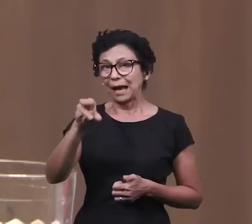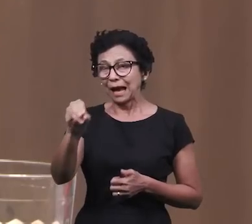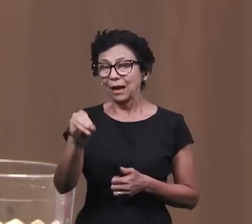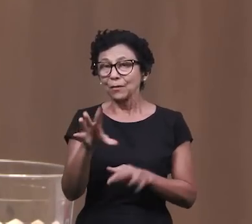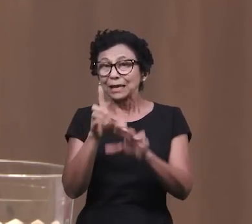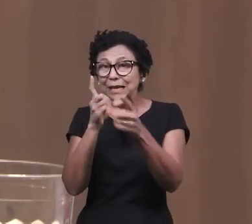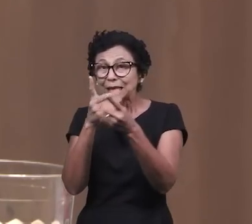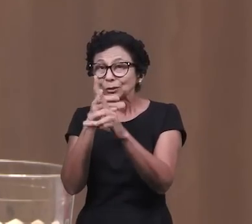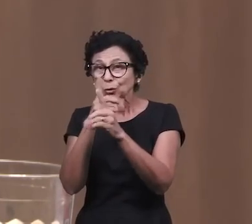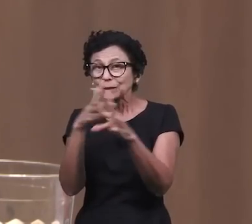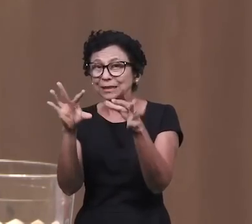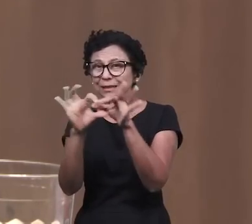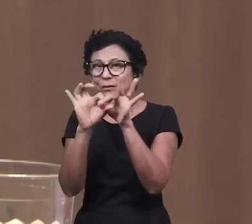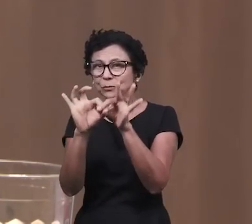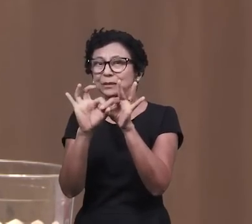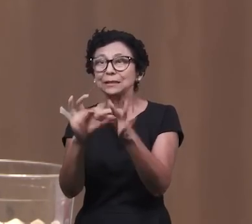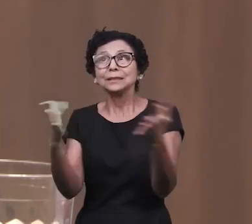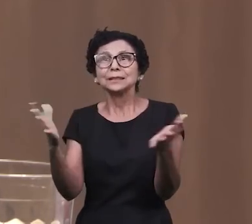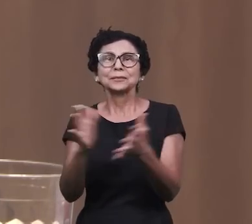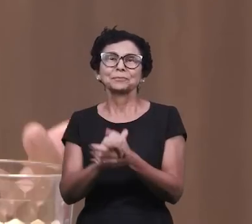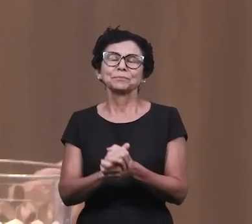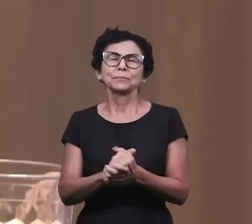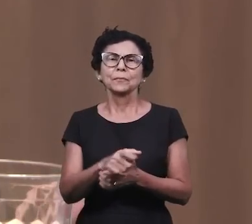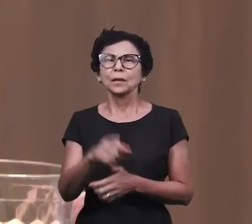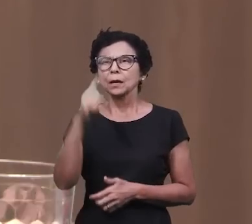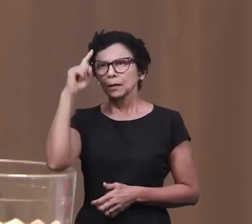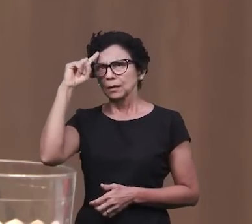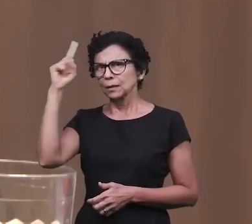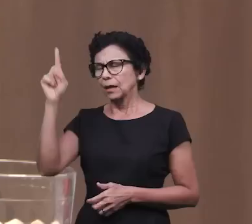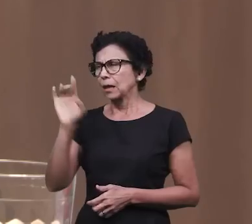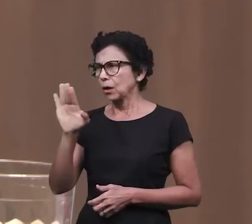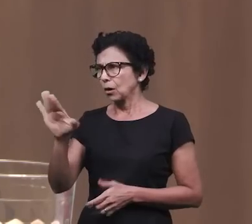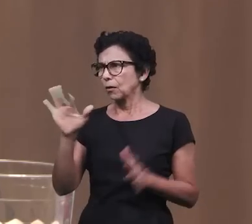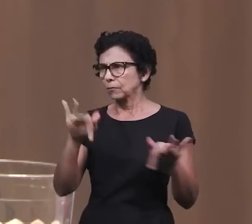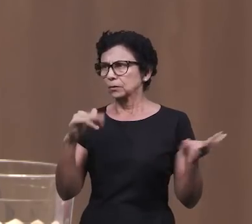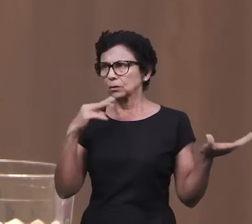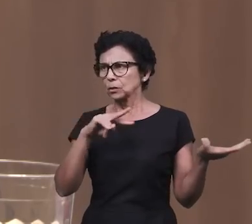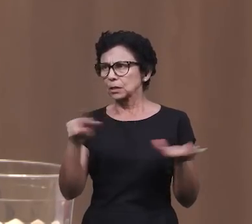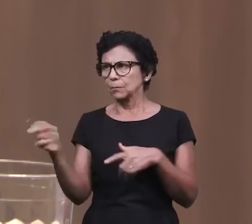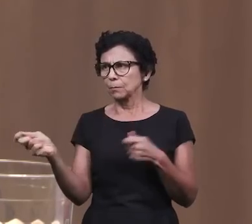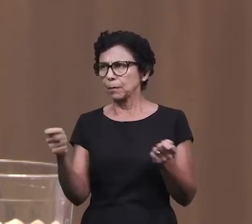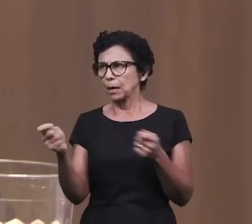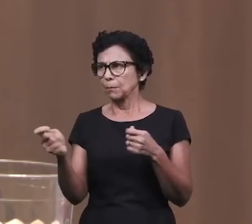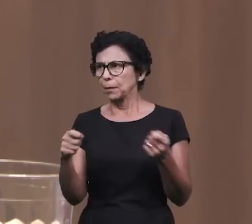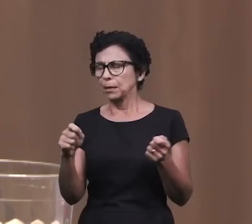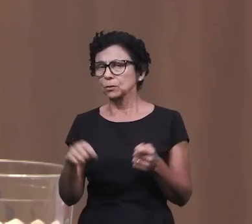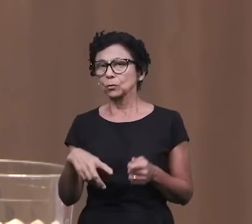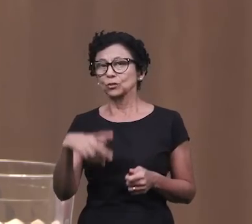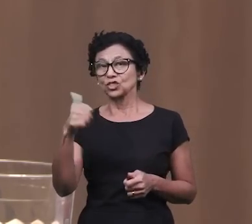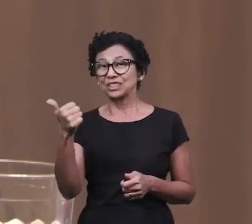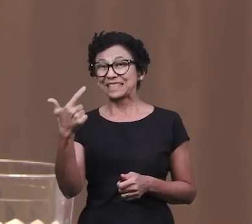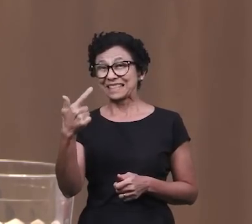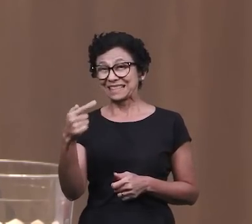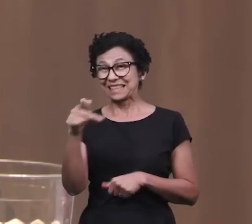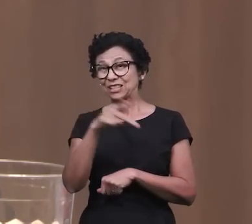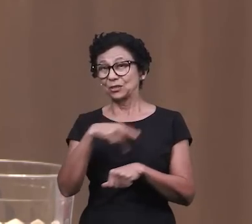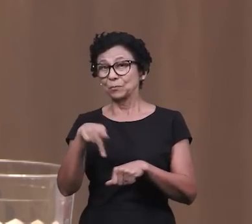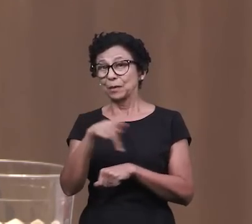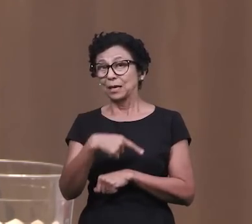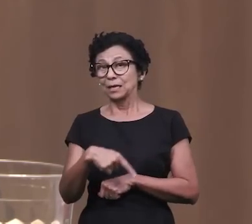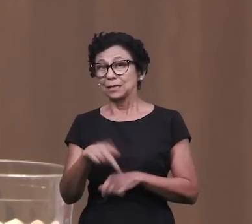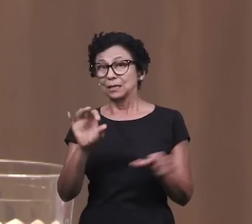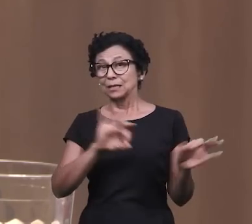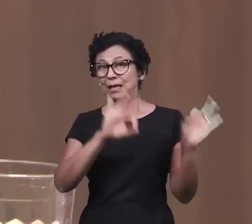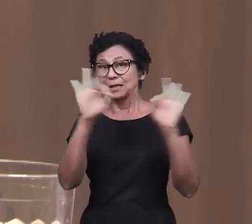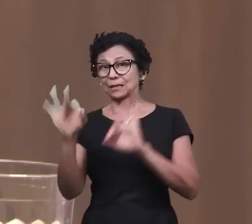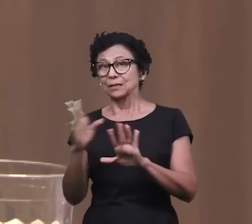a unidade doutrinária que conseguiu chegar lá. Para você ter uma ideia, todo fim de semana são 17 países que participam